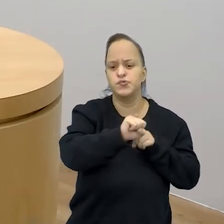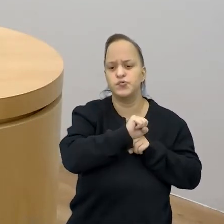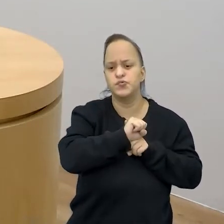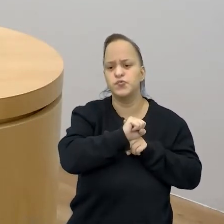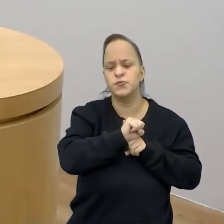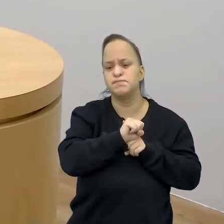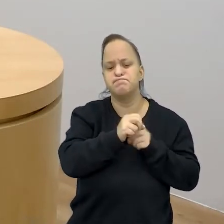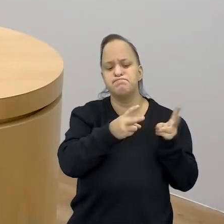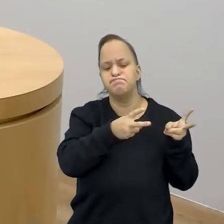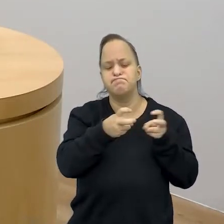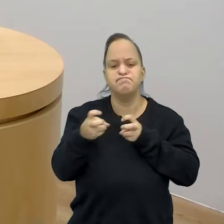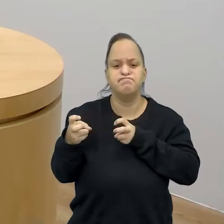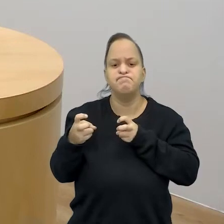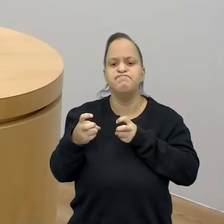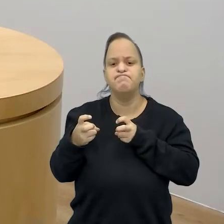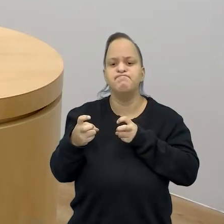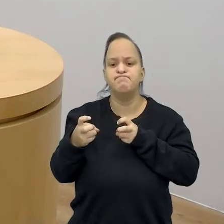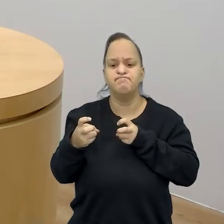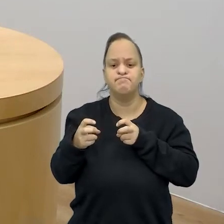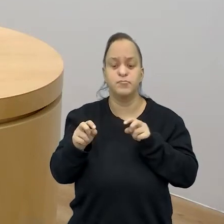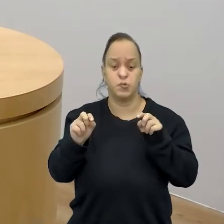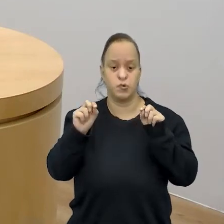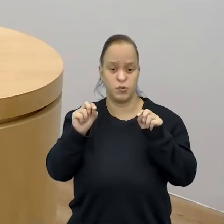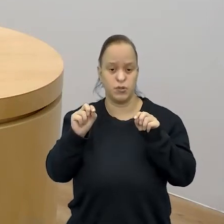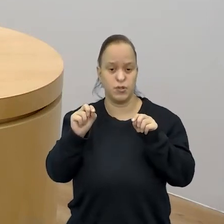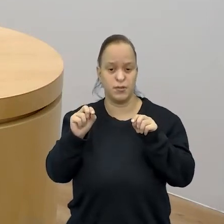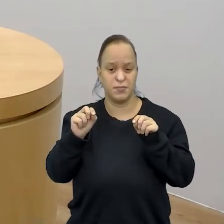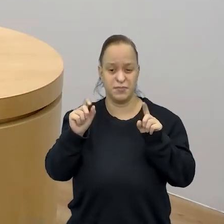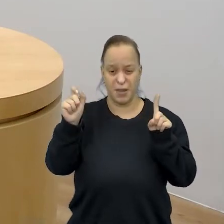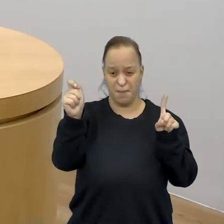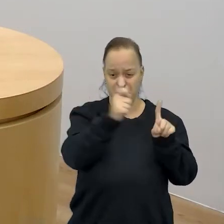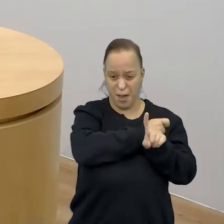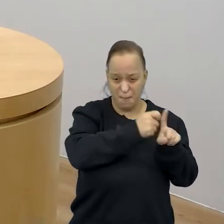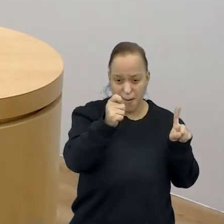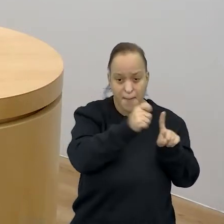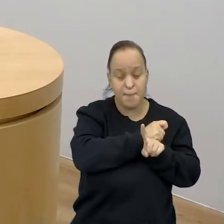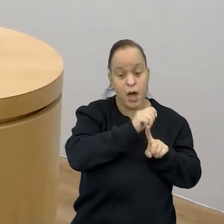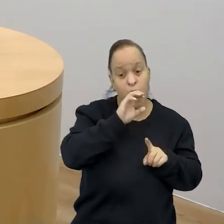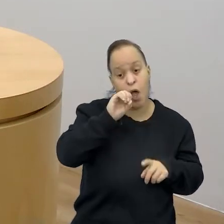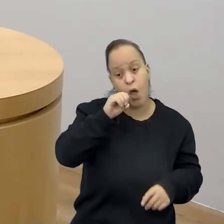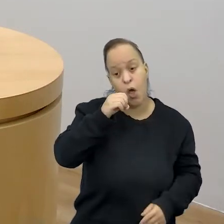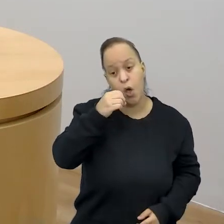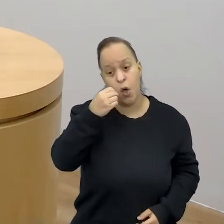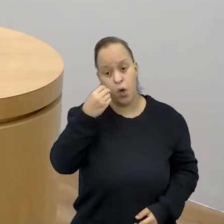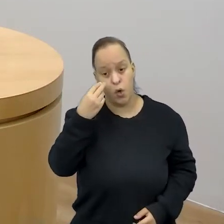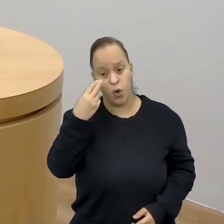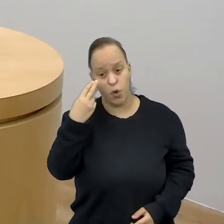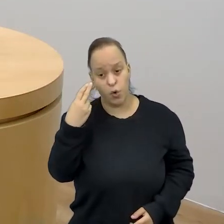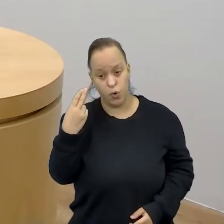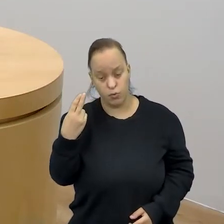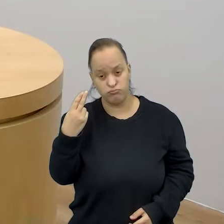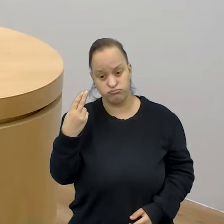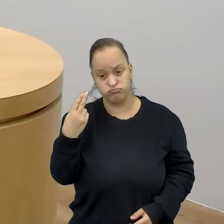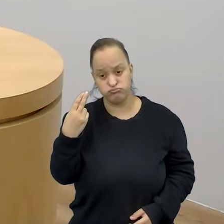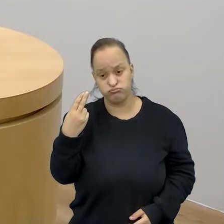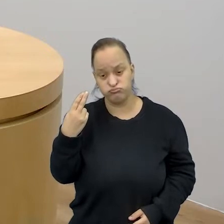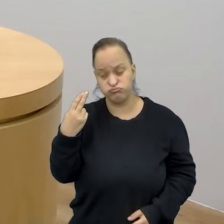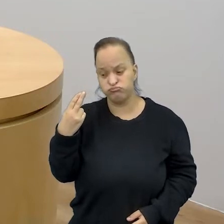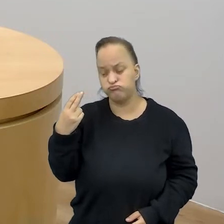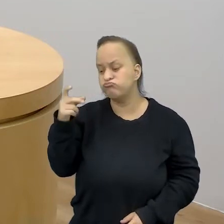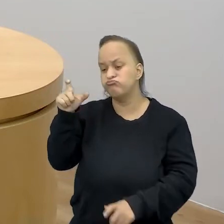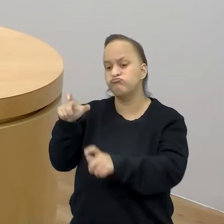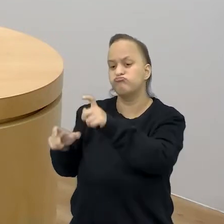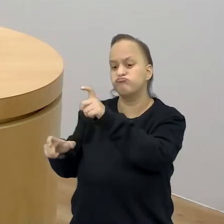desejável para vocês? Que o criminoso seja torturado, supliciado e morto, ou